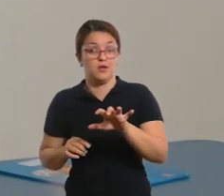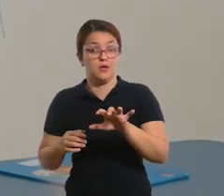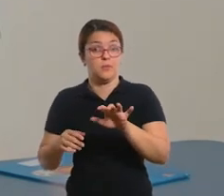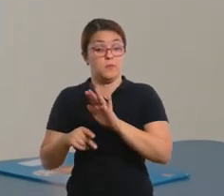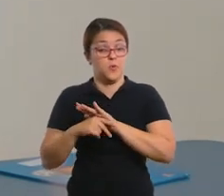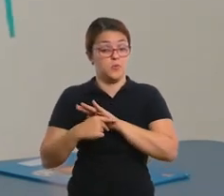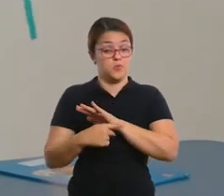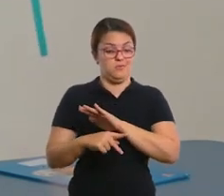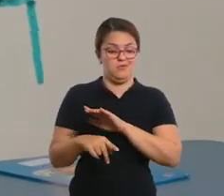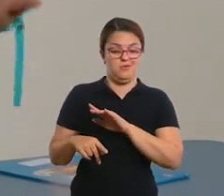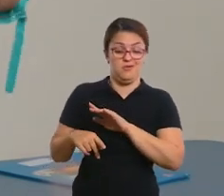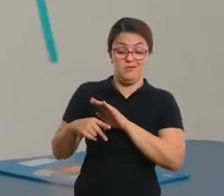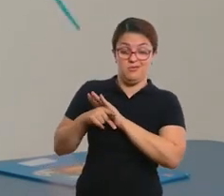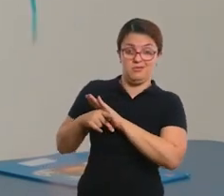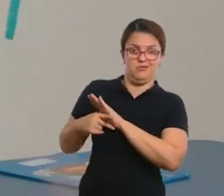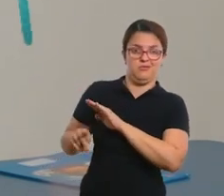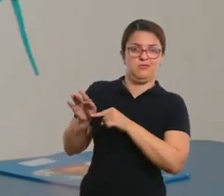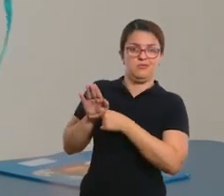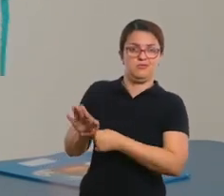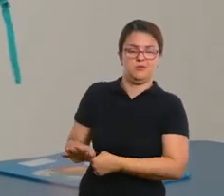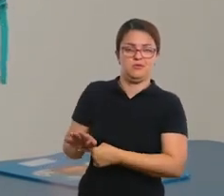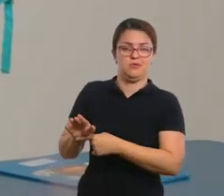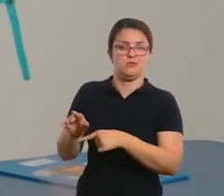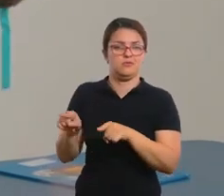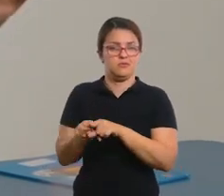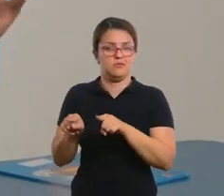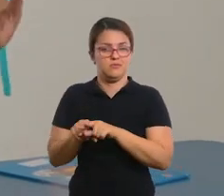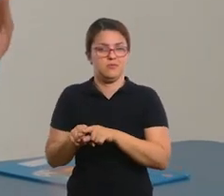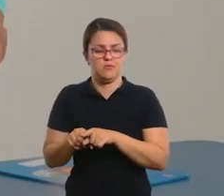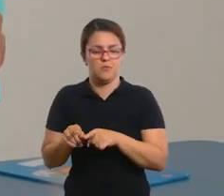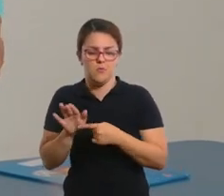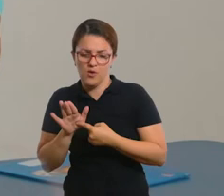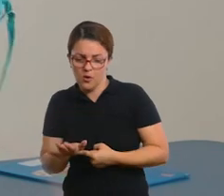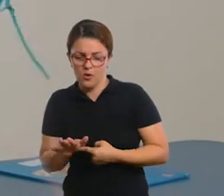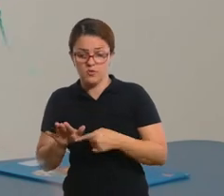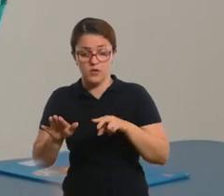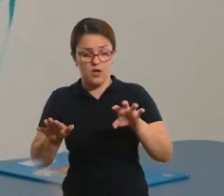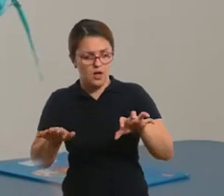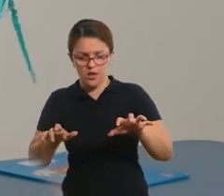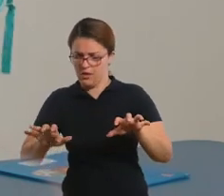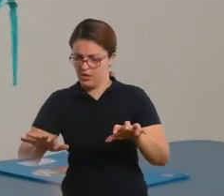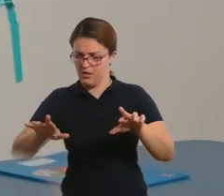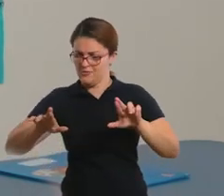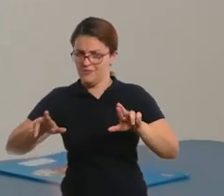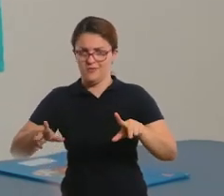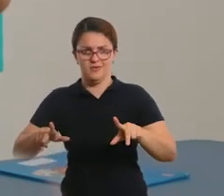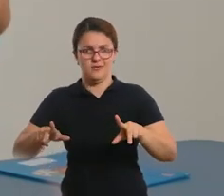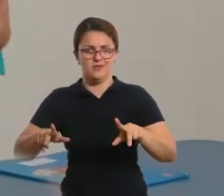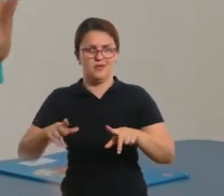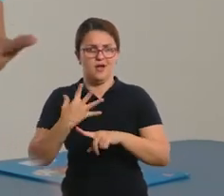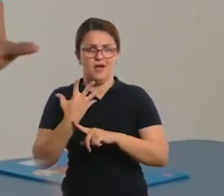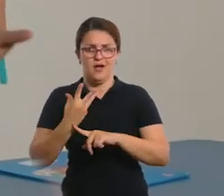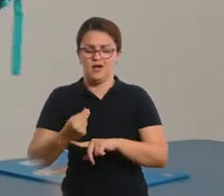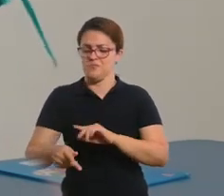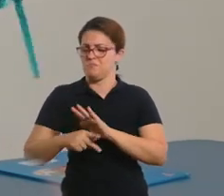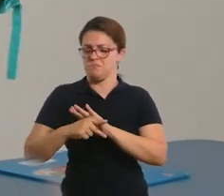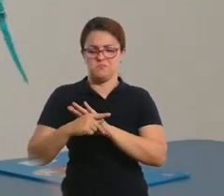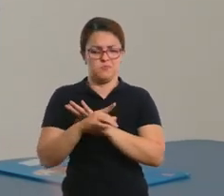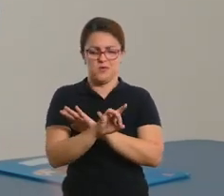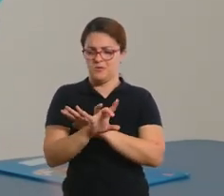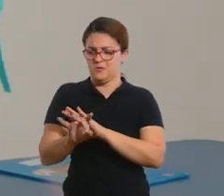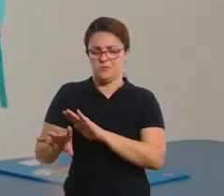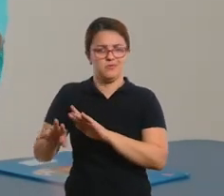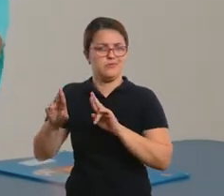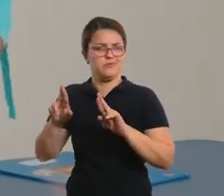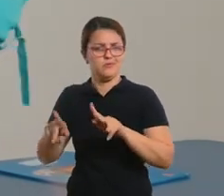aranha dela. Porque aí a gente também vai mostrando que as aranhas não são iguais, que arte cada uma faz a sua, que é uma